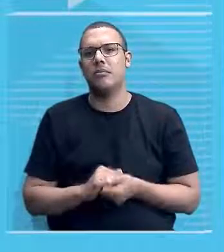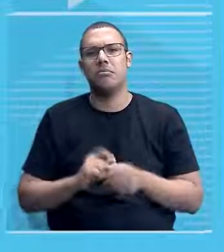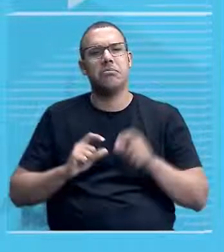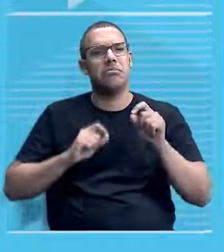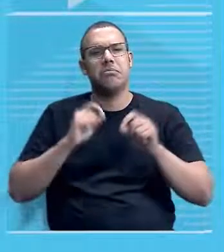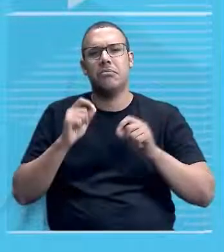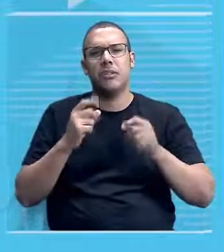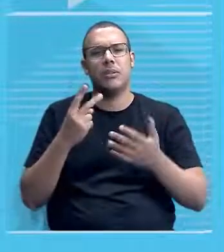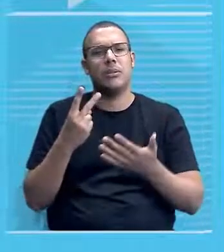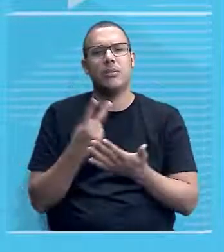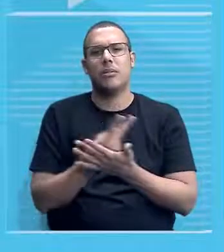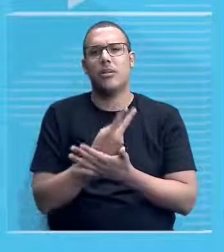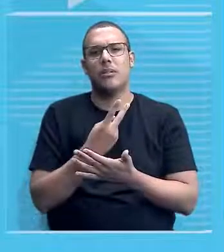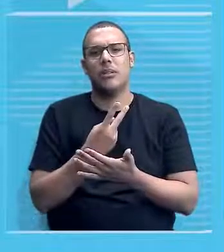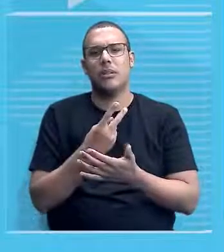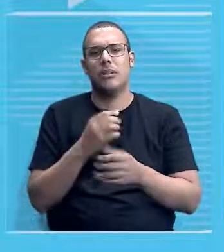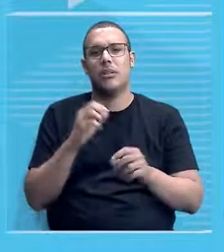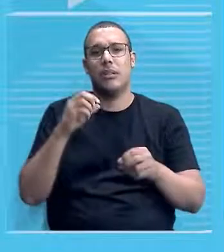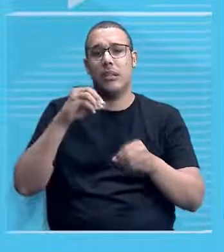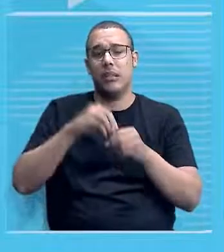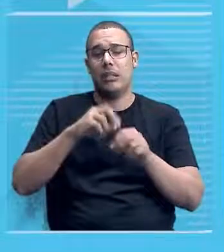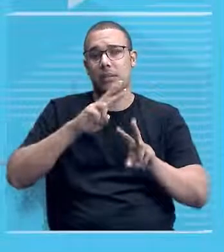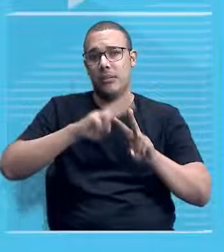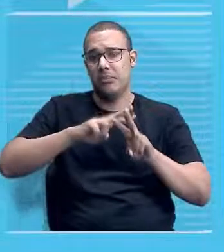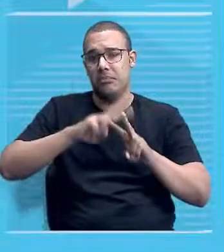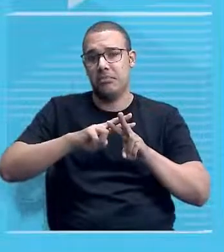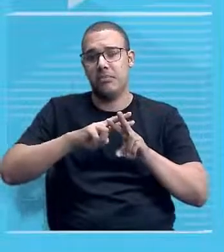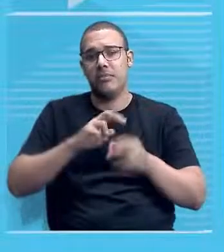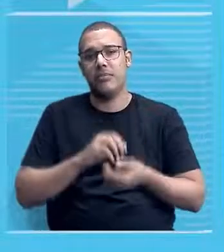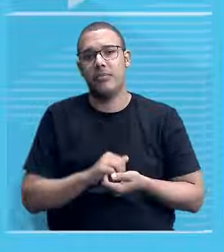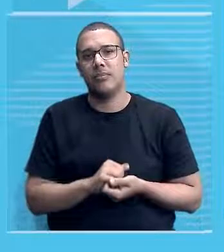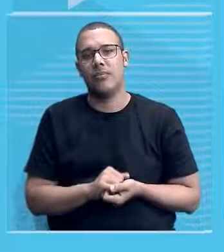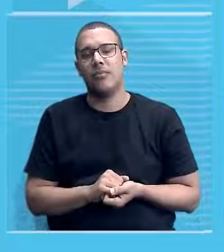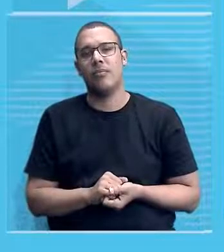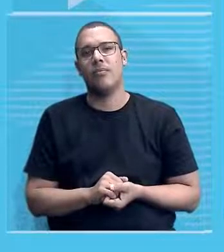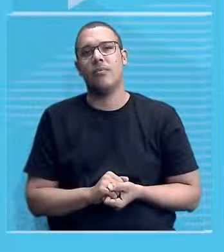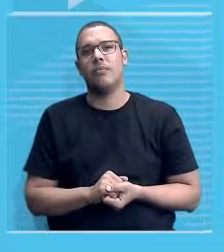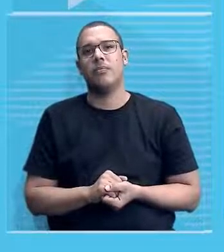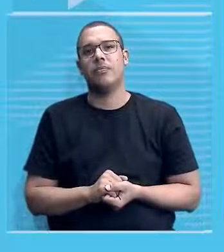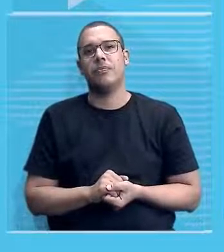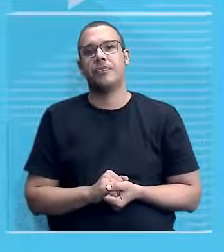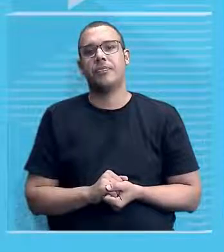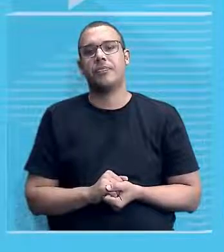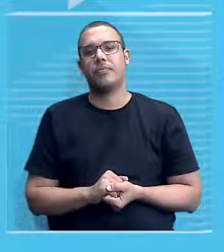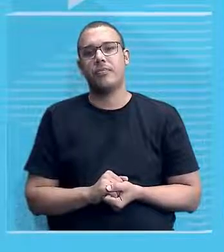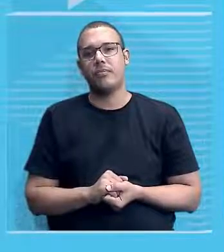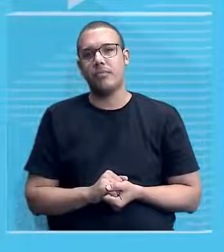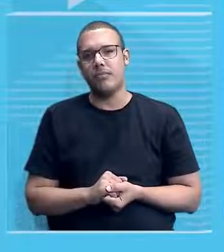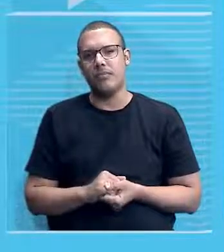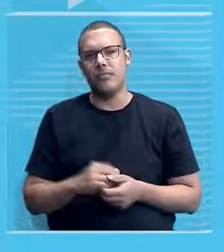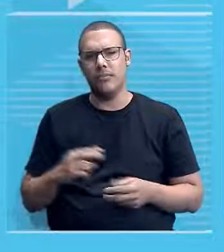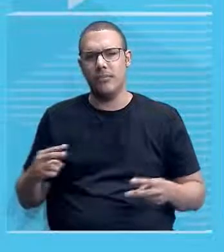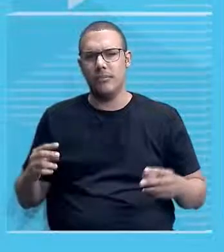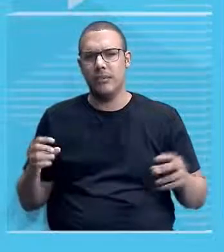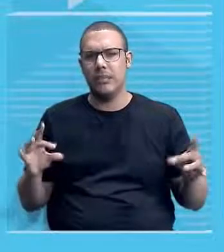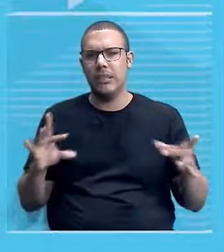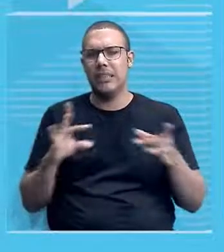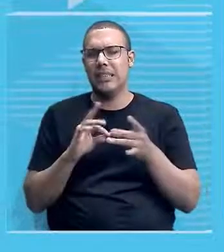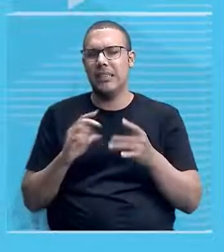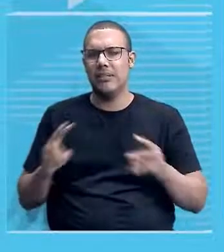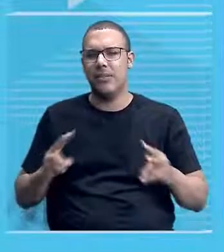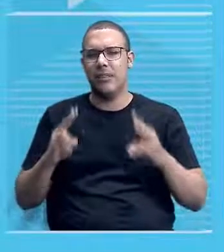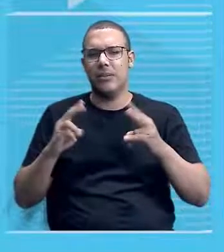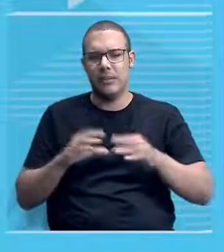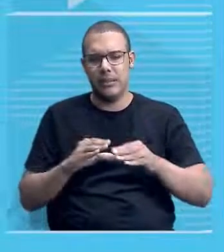é que se passa nos porões de prisão então ele tá muito ligado aos valores da terra na poesia dele